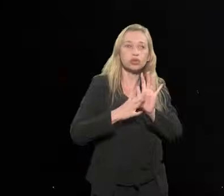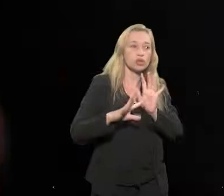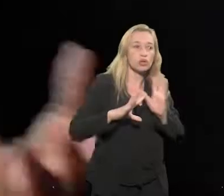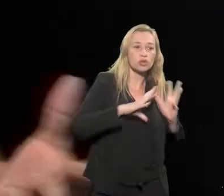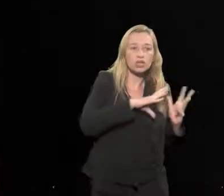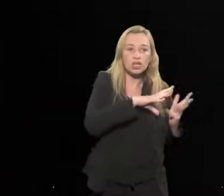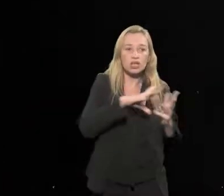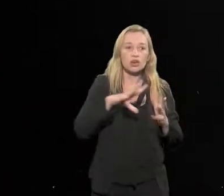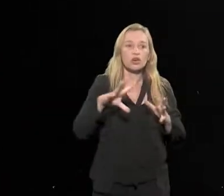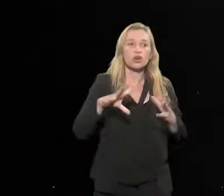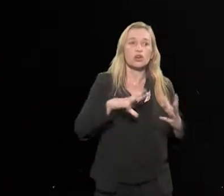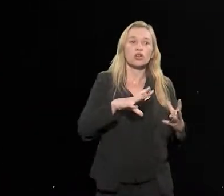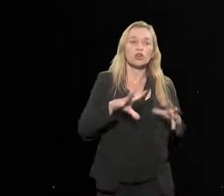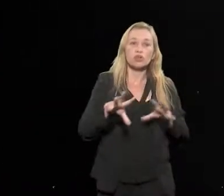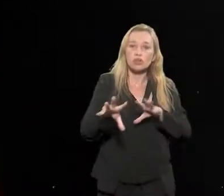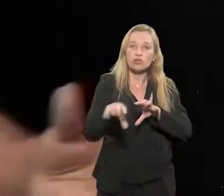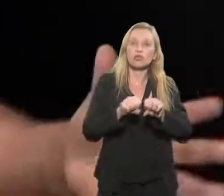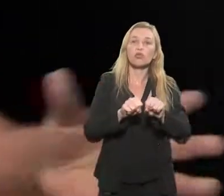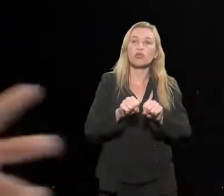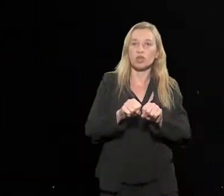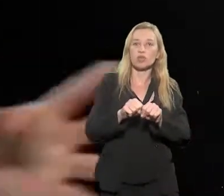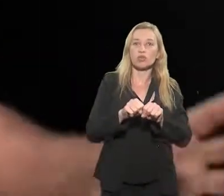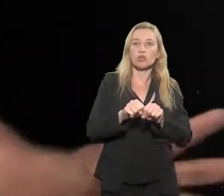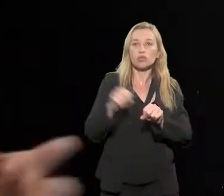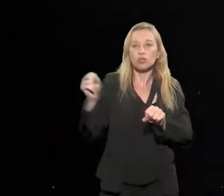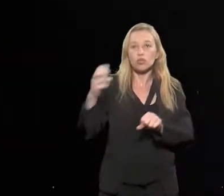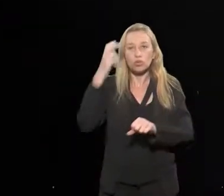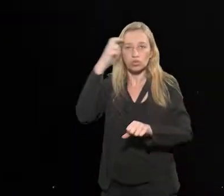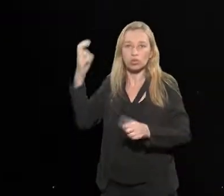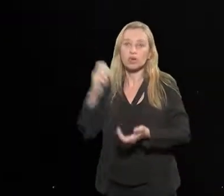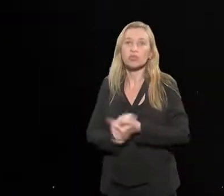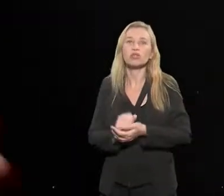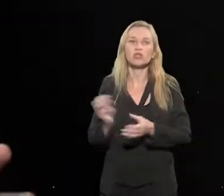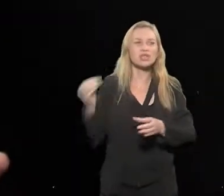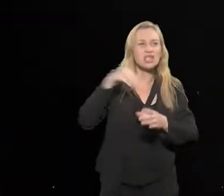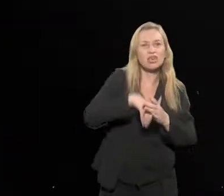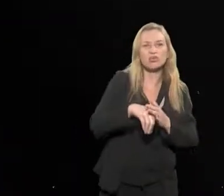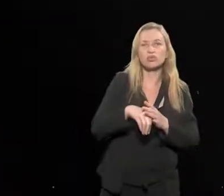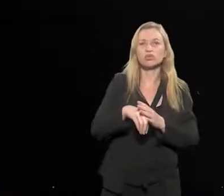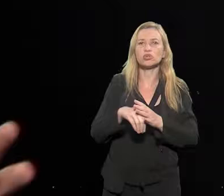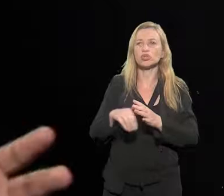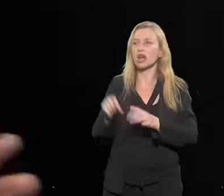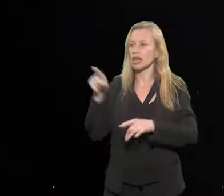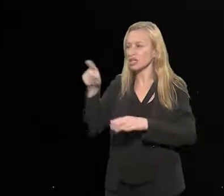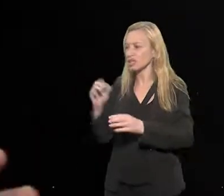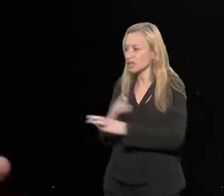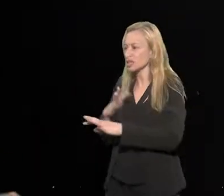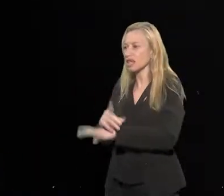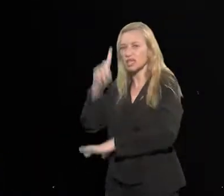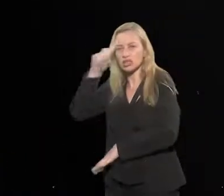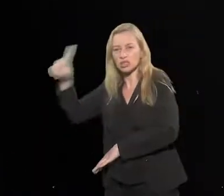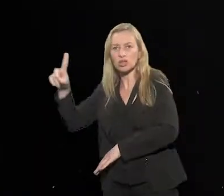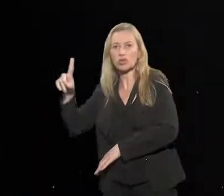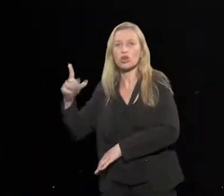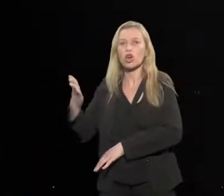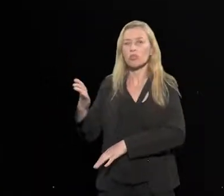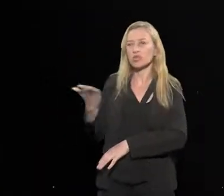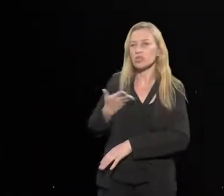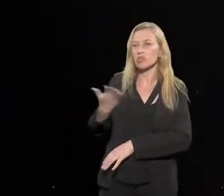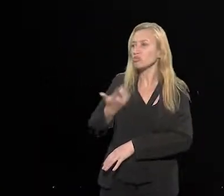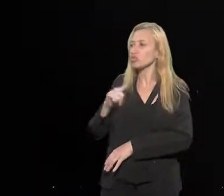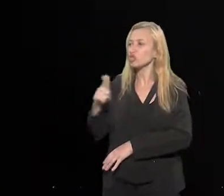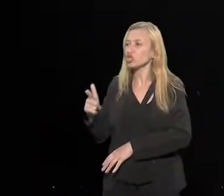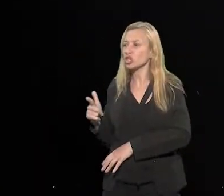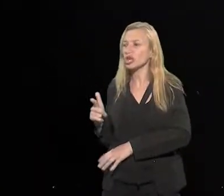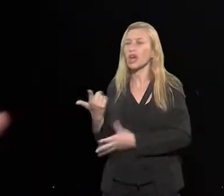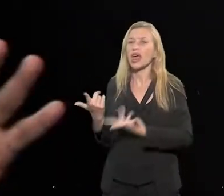isso foi me formando ali culturalmente. Dentro da minha geografia ali na Cidade de Deus, meus colegas não tinham muito essa